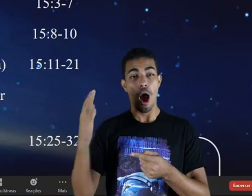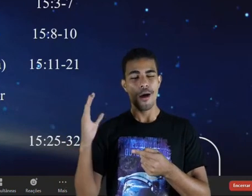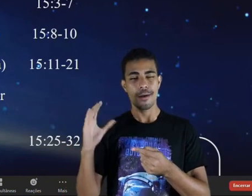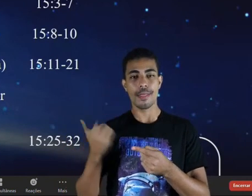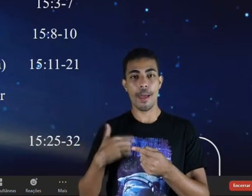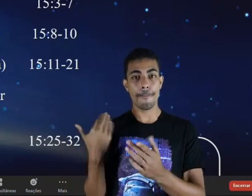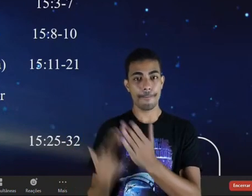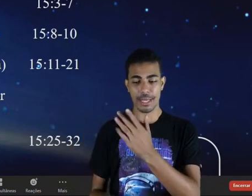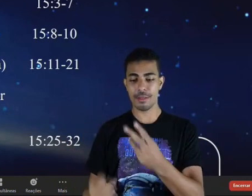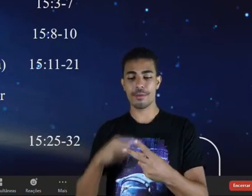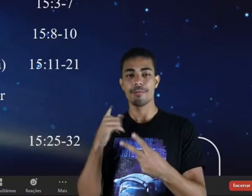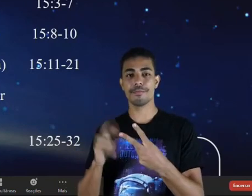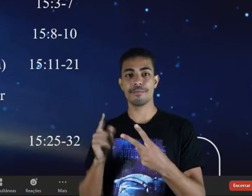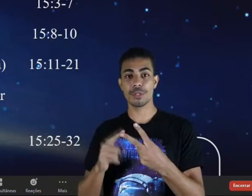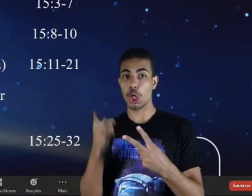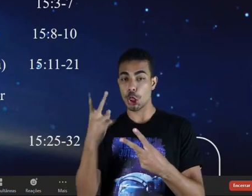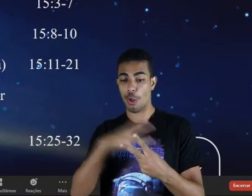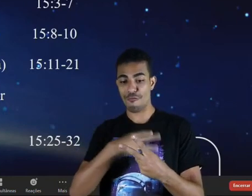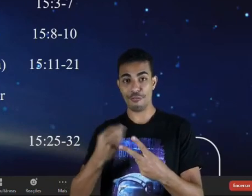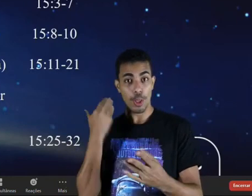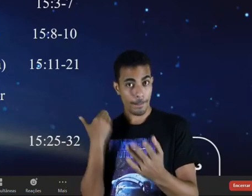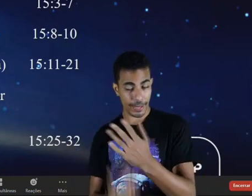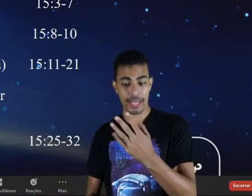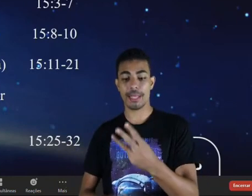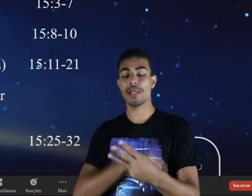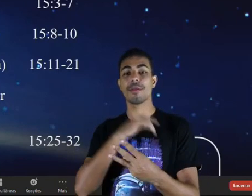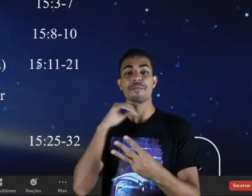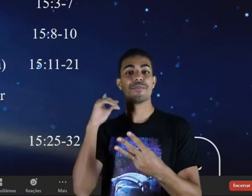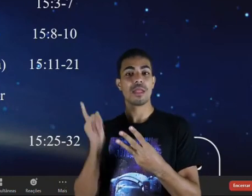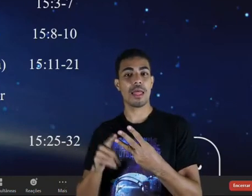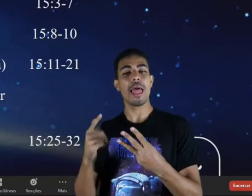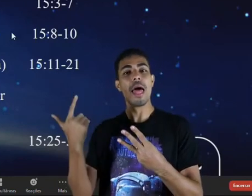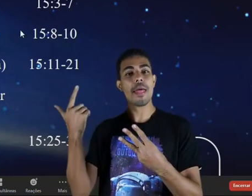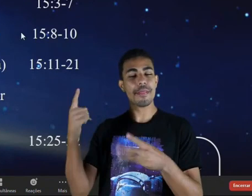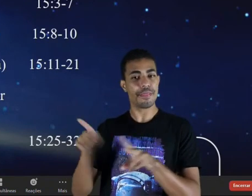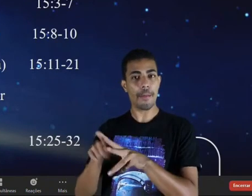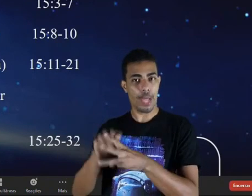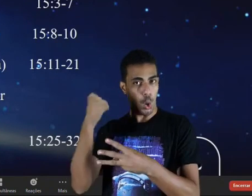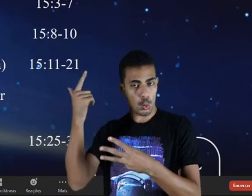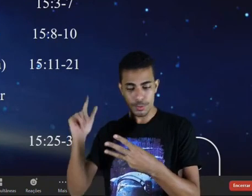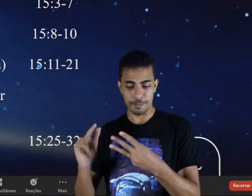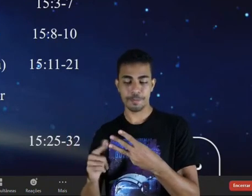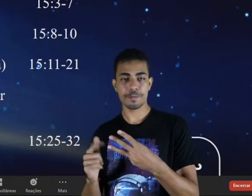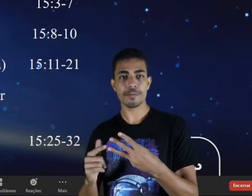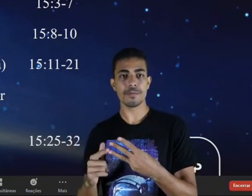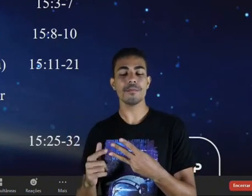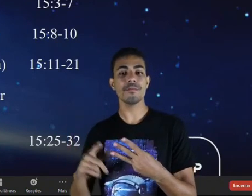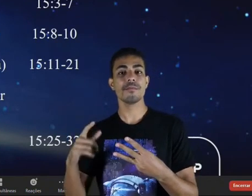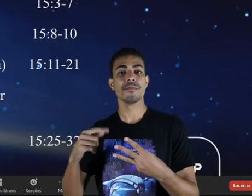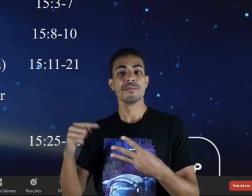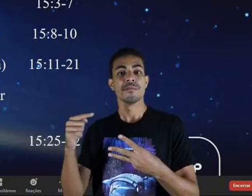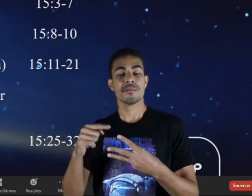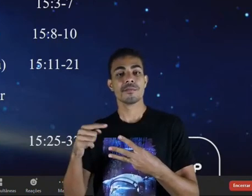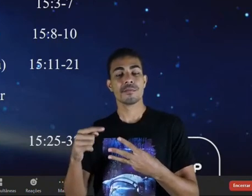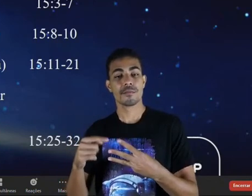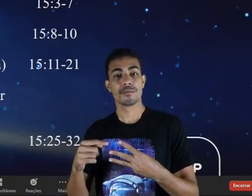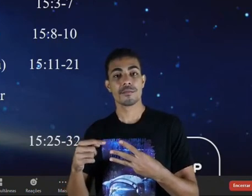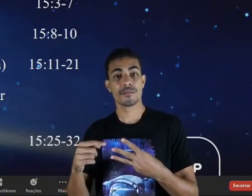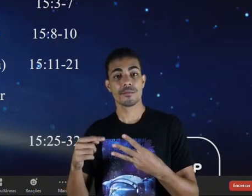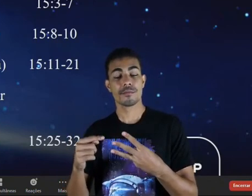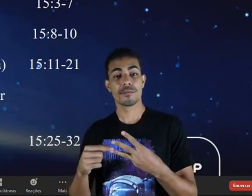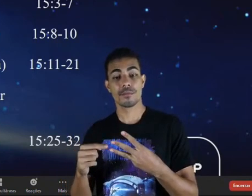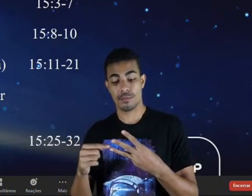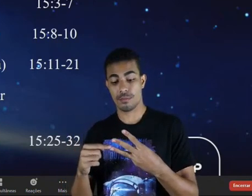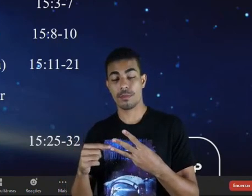casa. E a parábola dos dois filhos perdidos. Um perdido dentro de casa, outro perdido fora de casa. E por fim